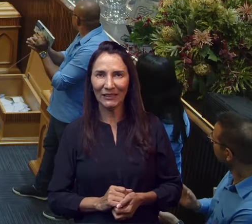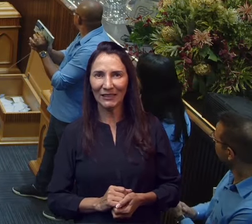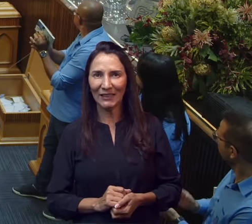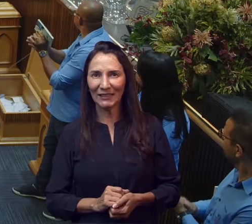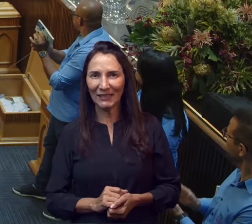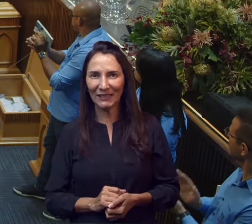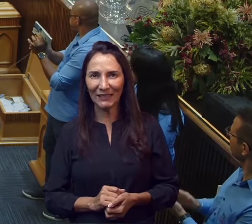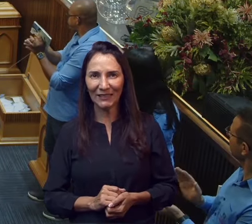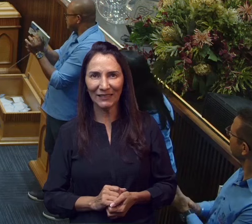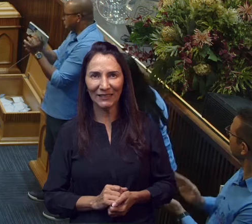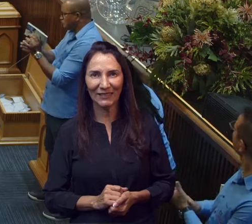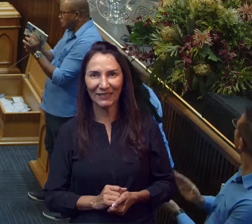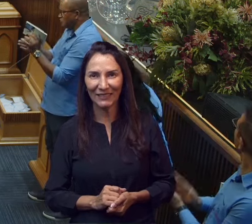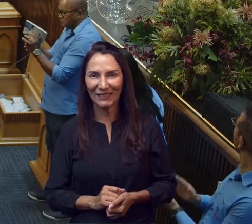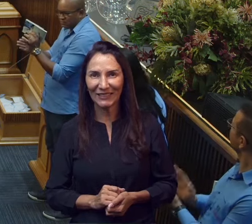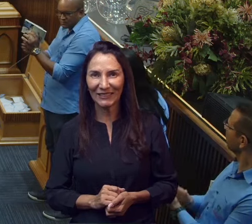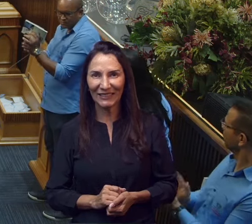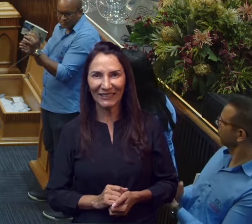Deus te abençoe